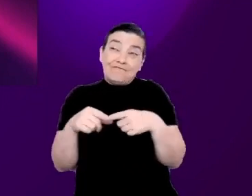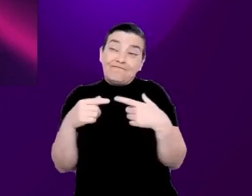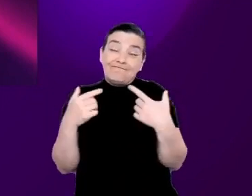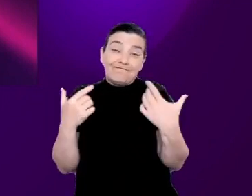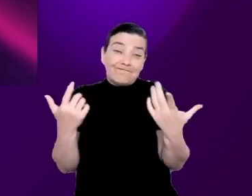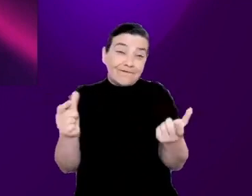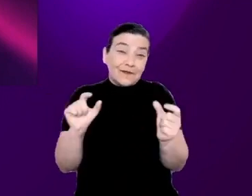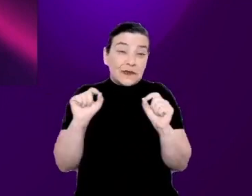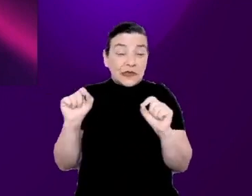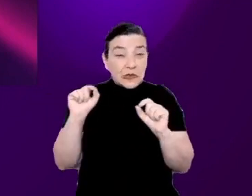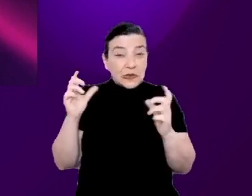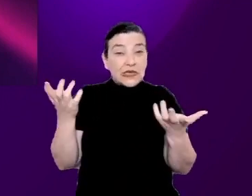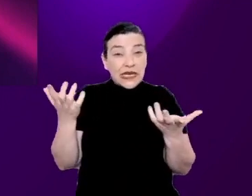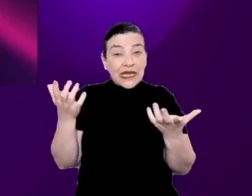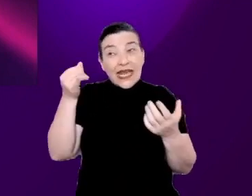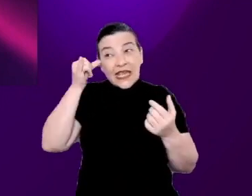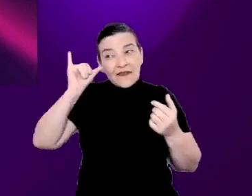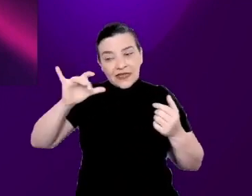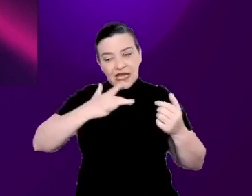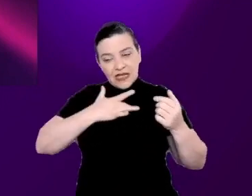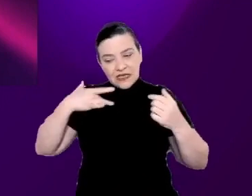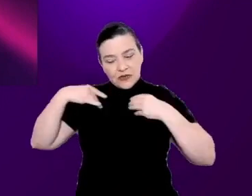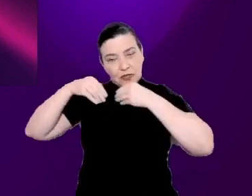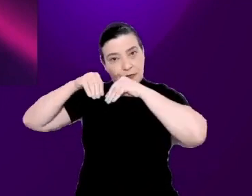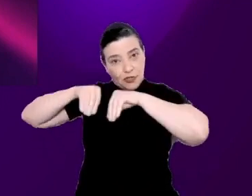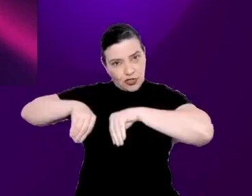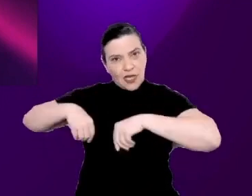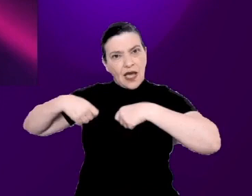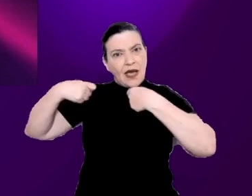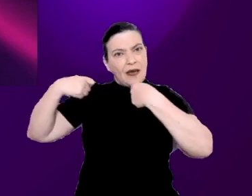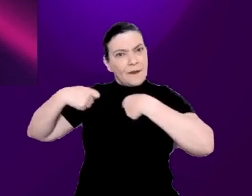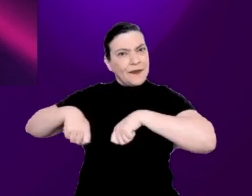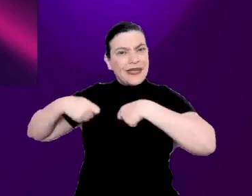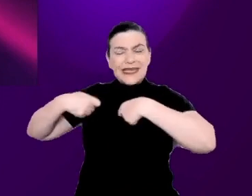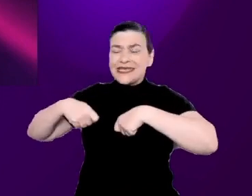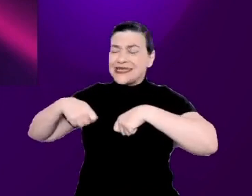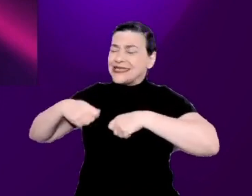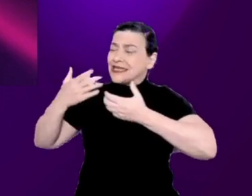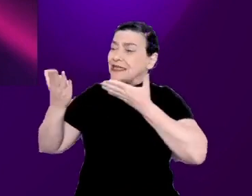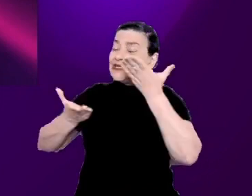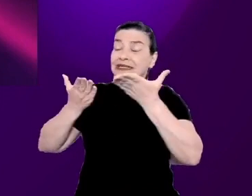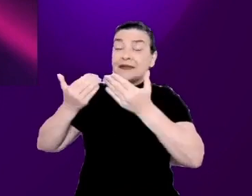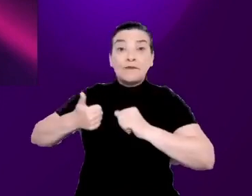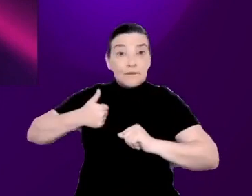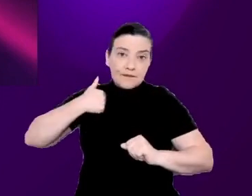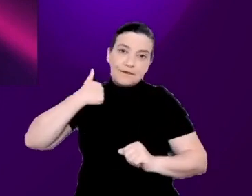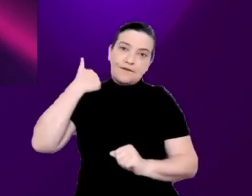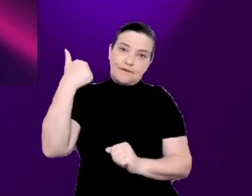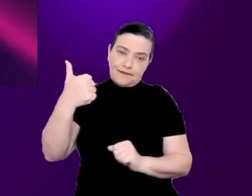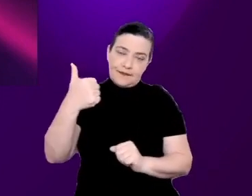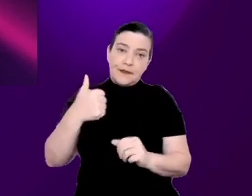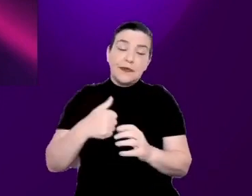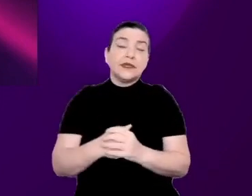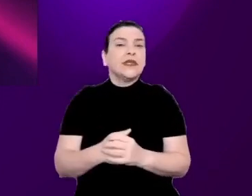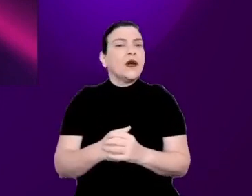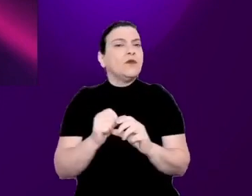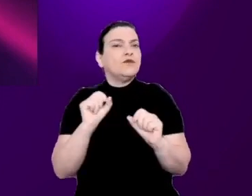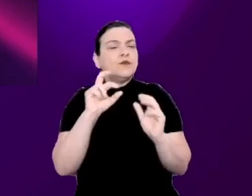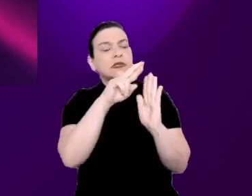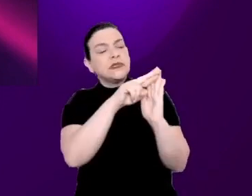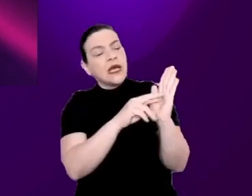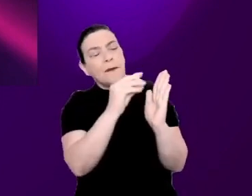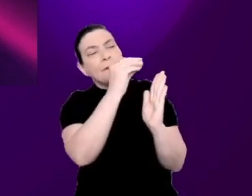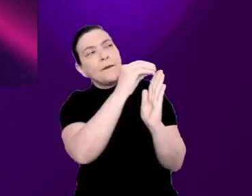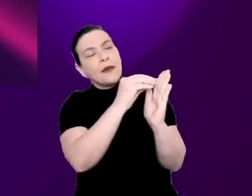as menores reações possíveis, né? Então, tem que usar o melhor tratamento para esse paciente. Então, a diretriz